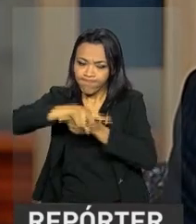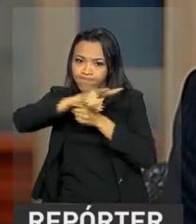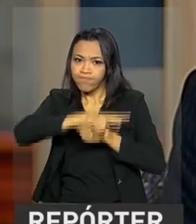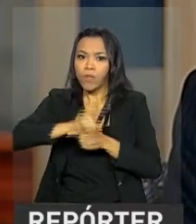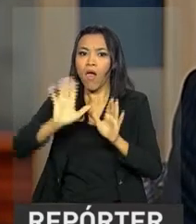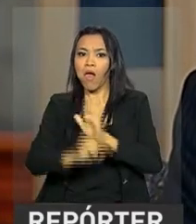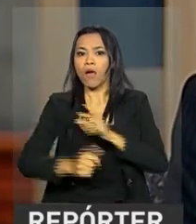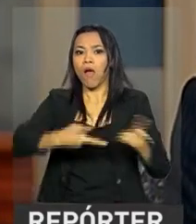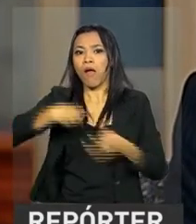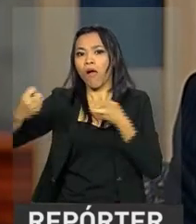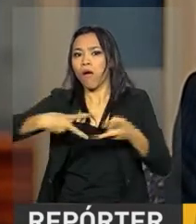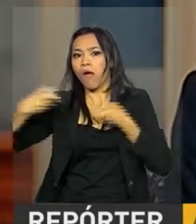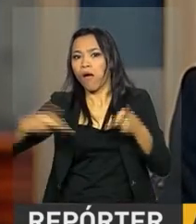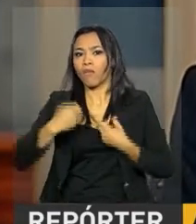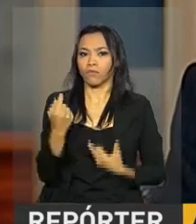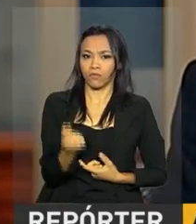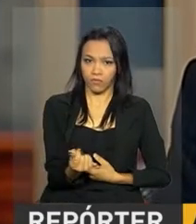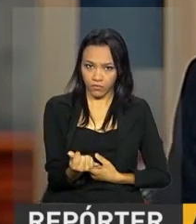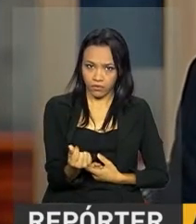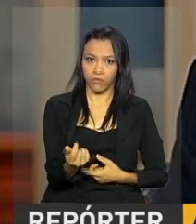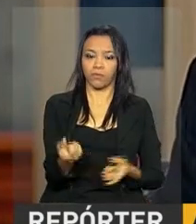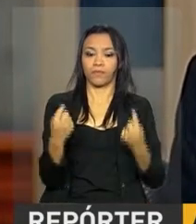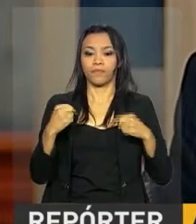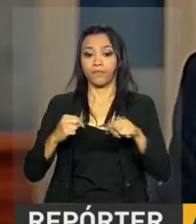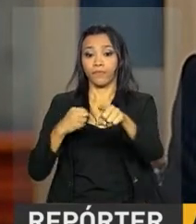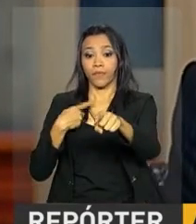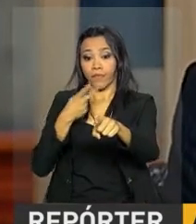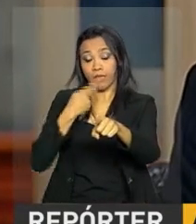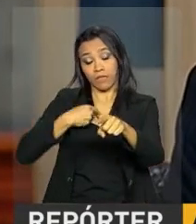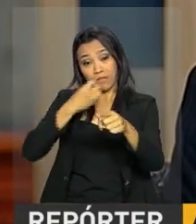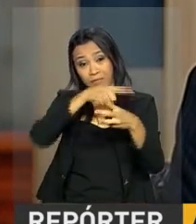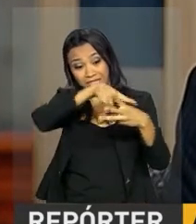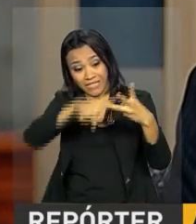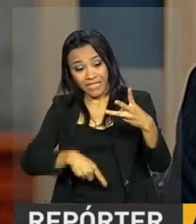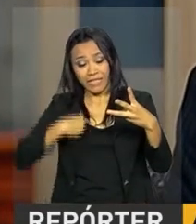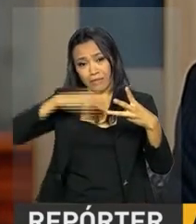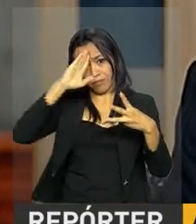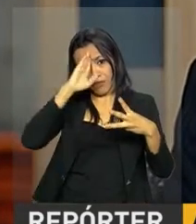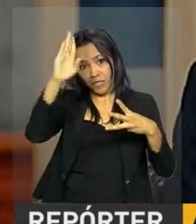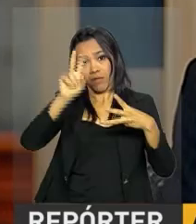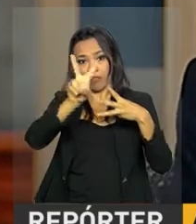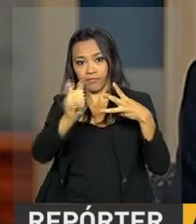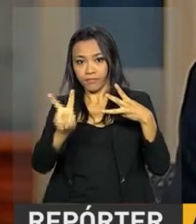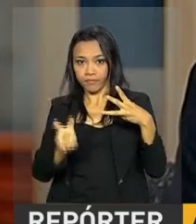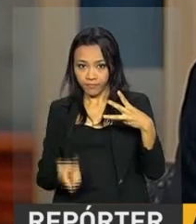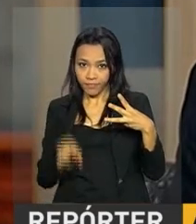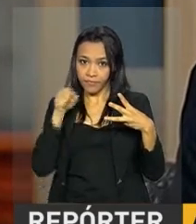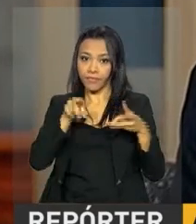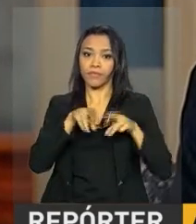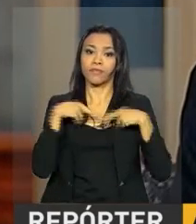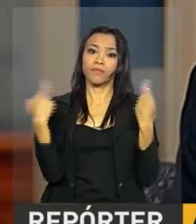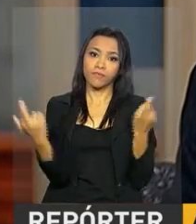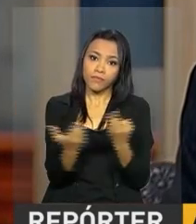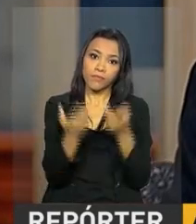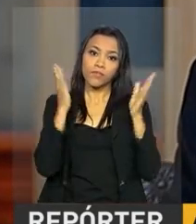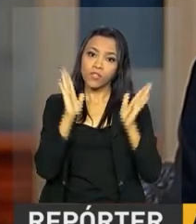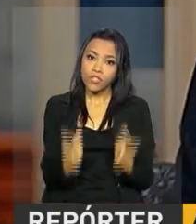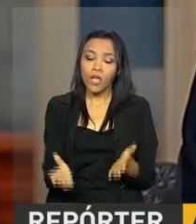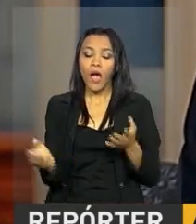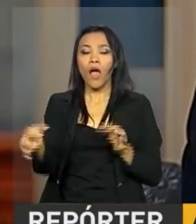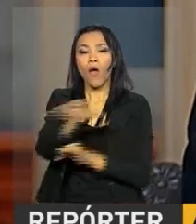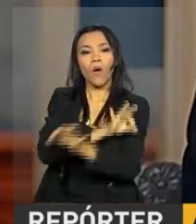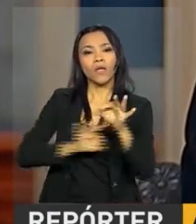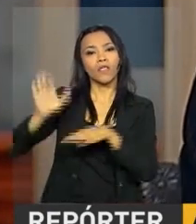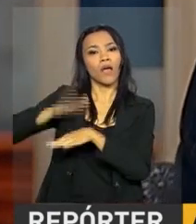três pontos os três eixos principais é dessa reunião que foi organizada pelo